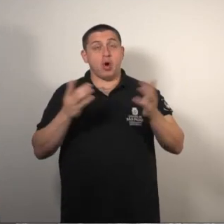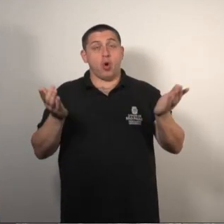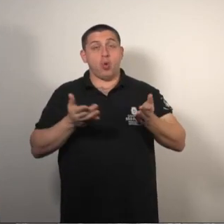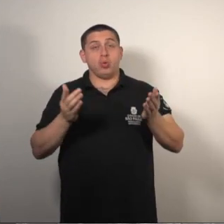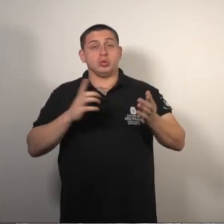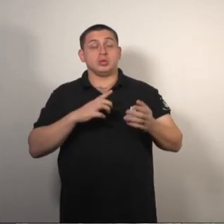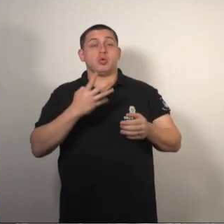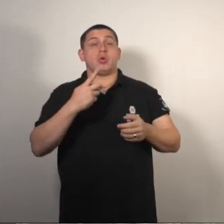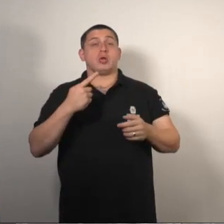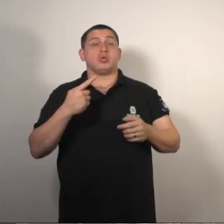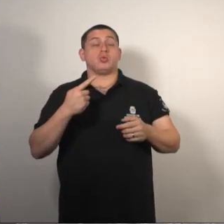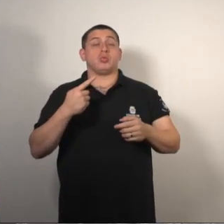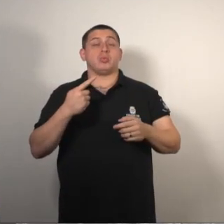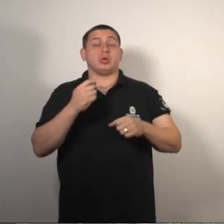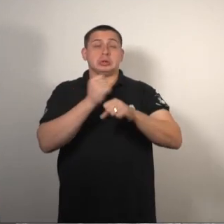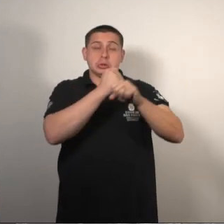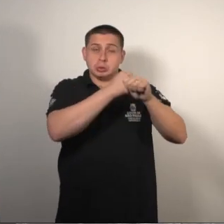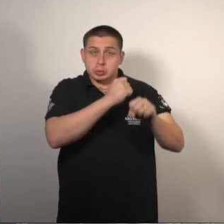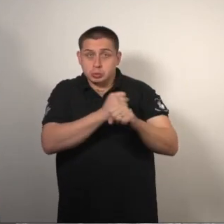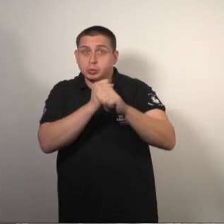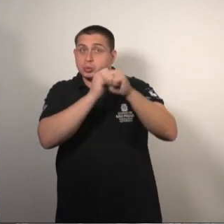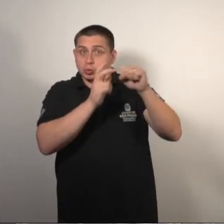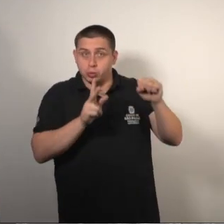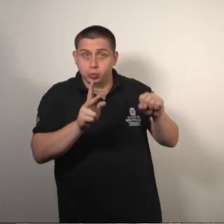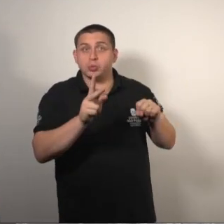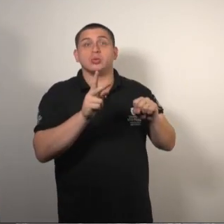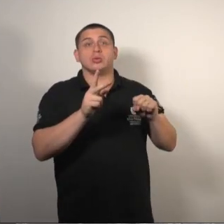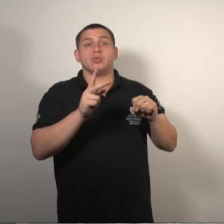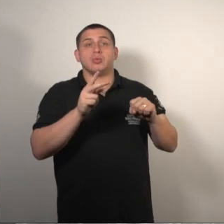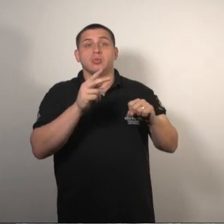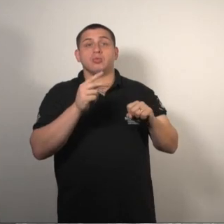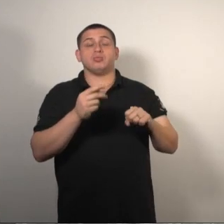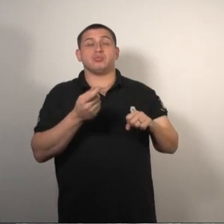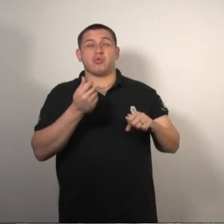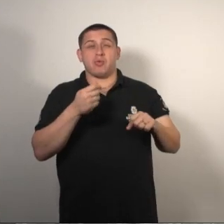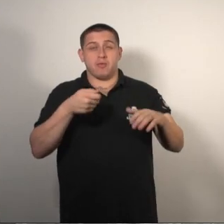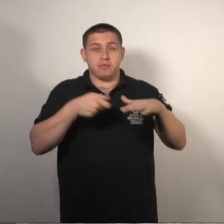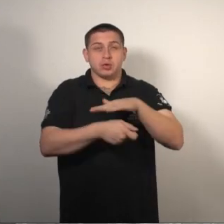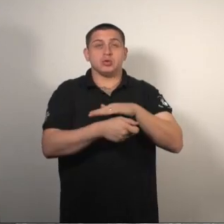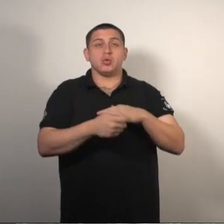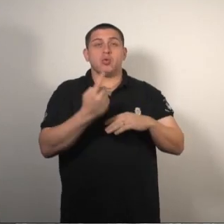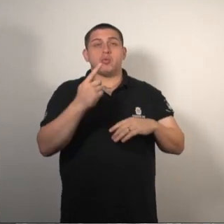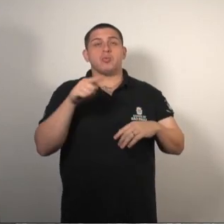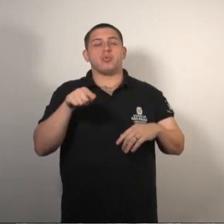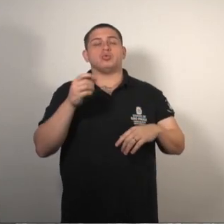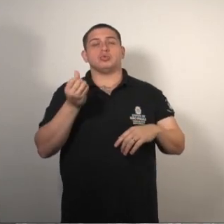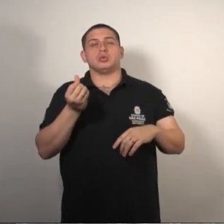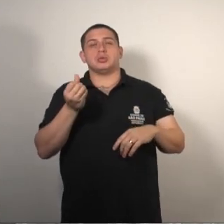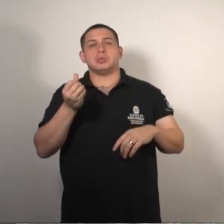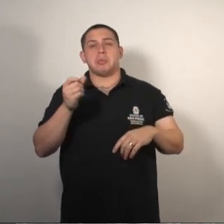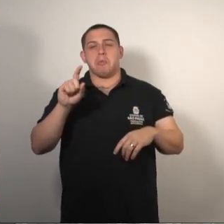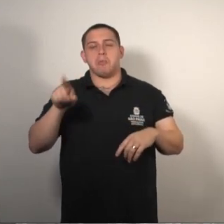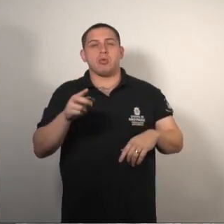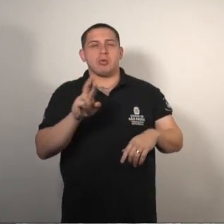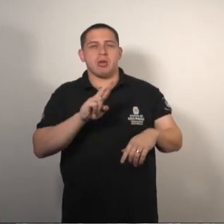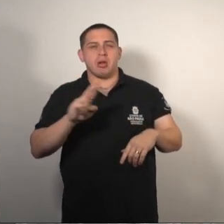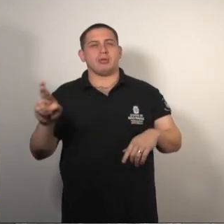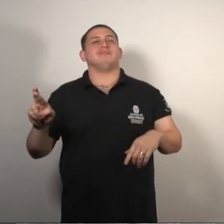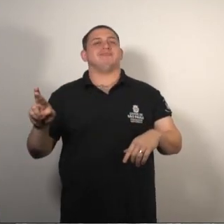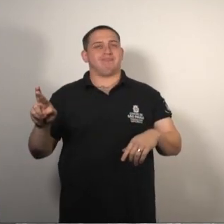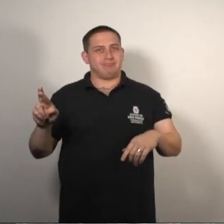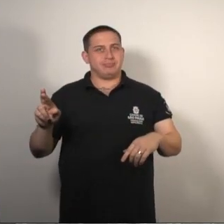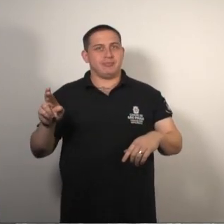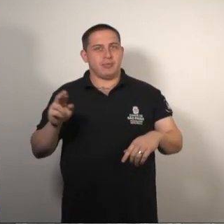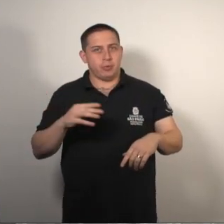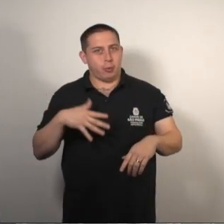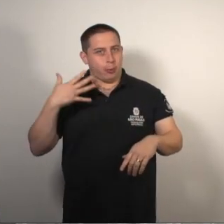41 delas em obras, investimento total de 1,6 bilhões de reais. Queria frisar, é um trabalho